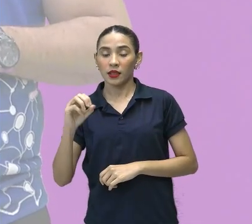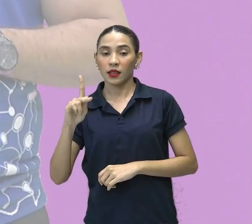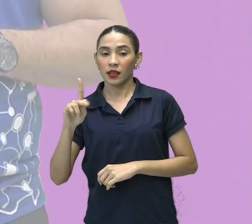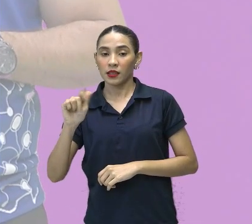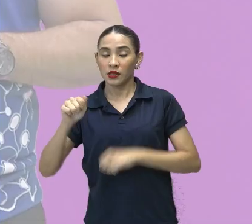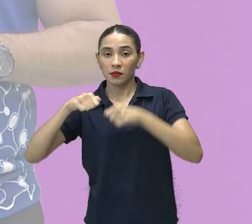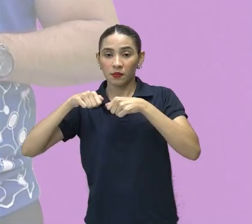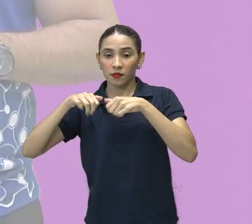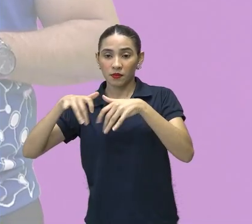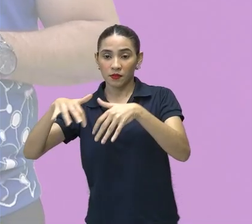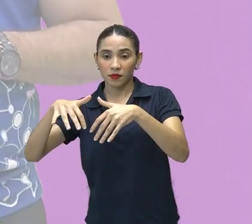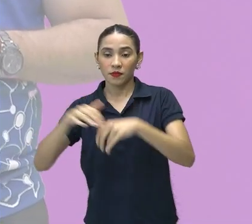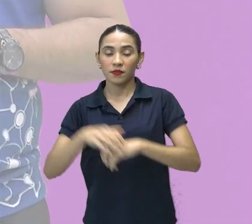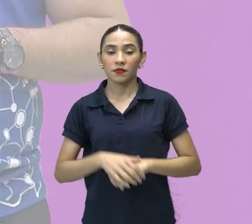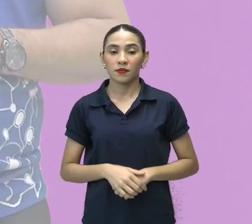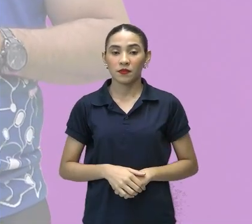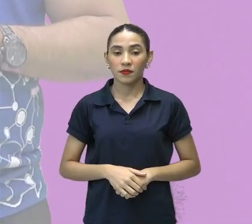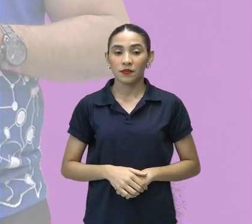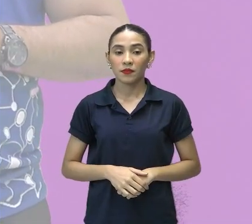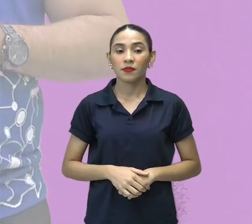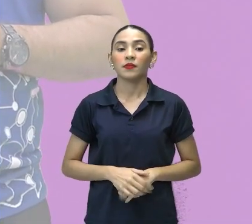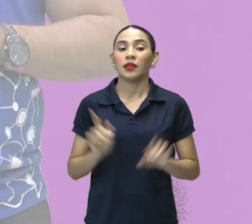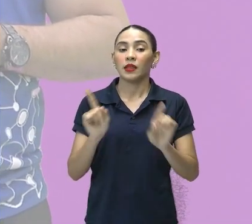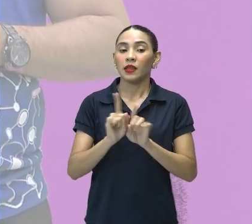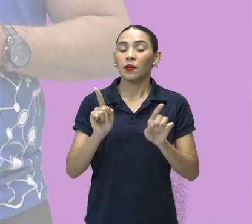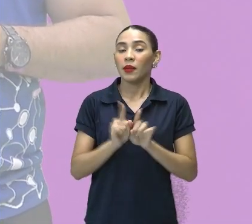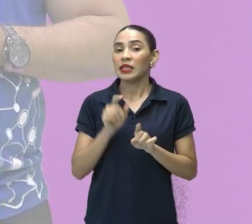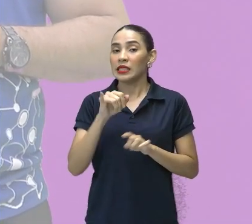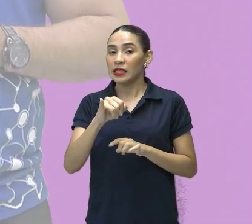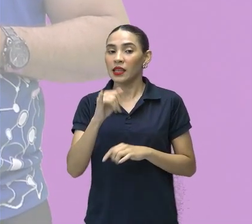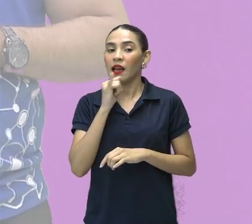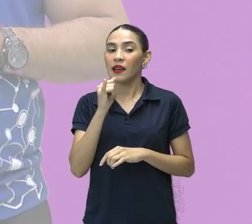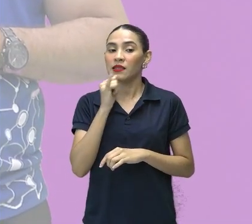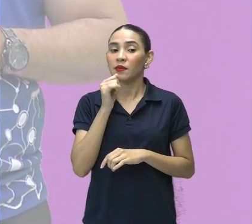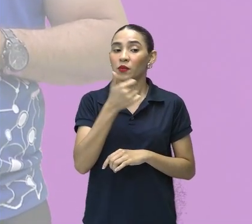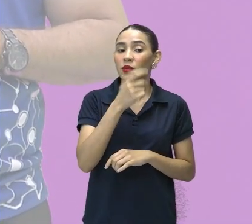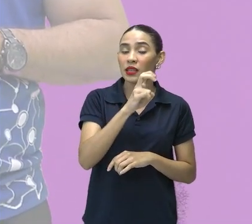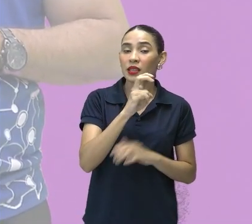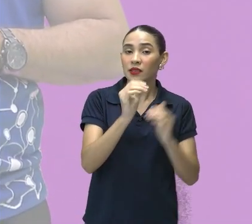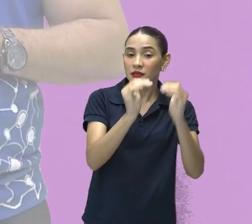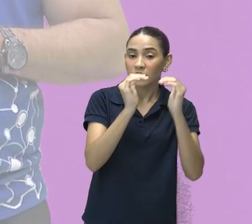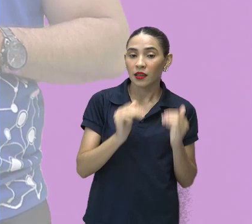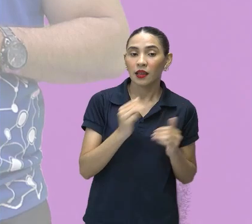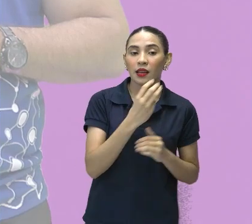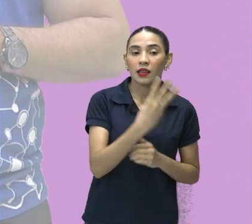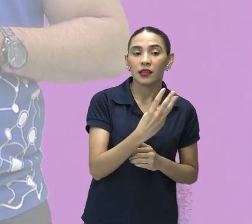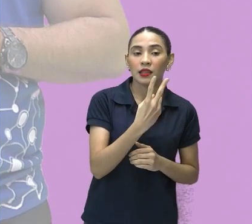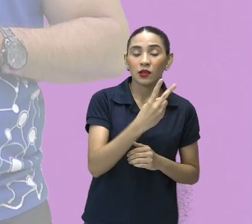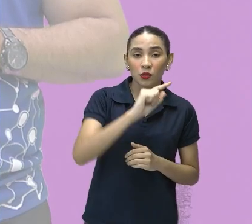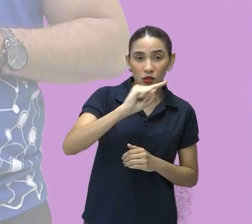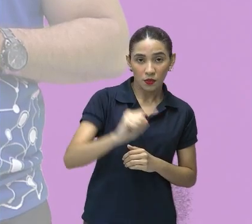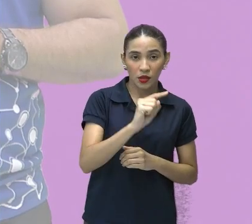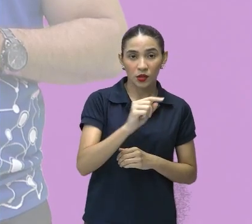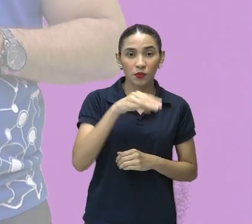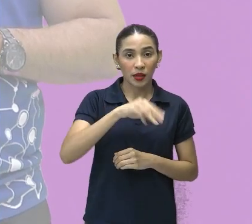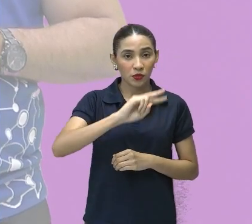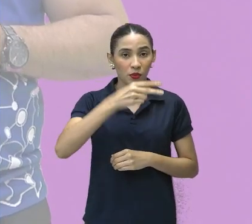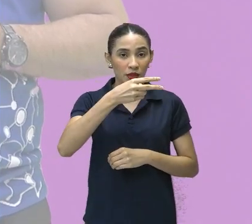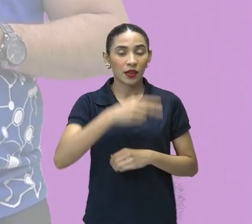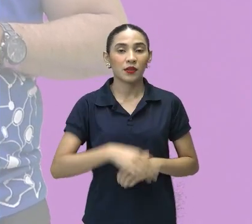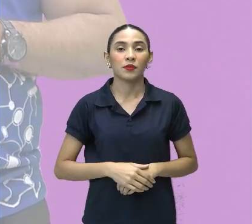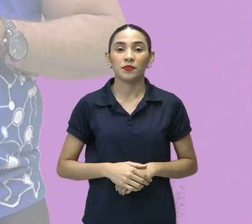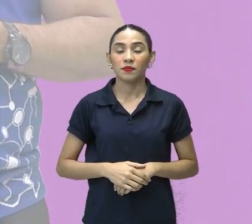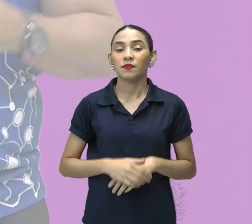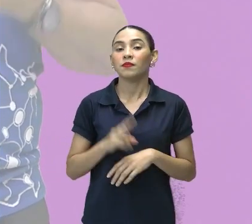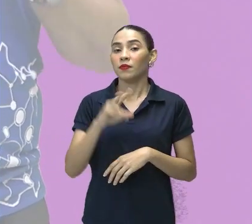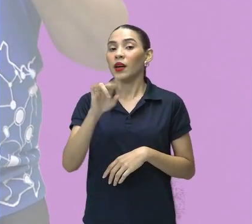de fertilizante. E se em vez de 15 mil metros quadrados, se forem 32 mil metros quadrados,